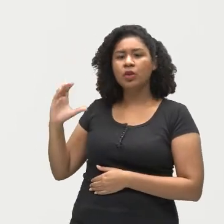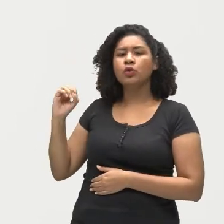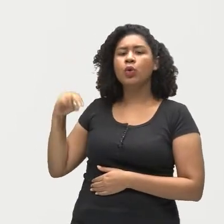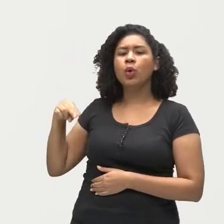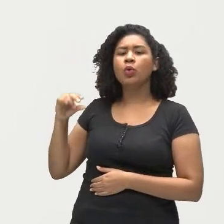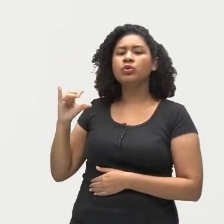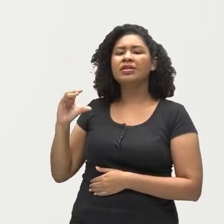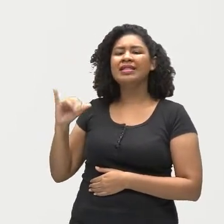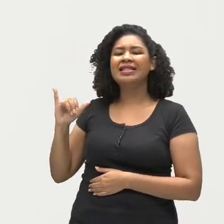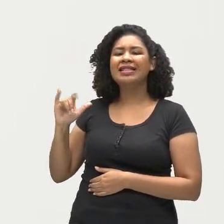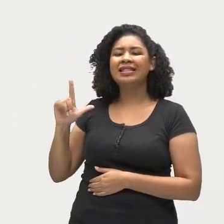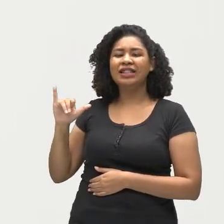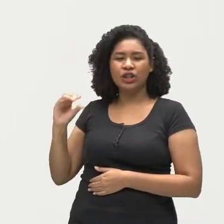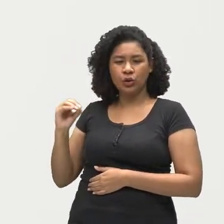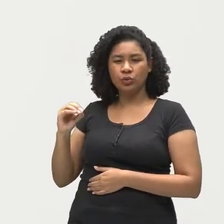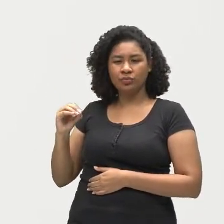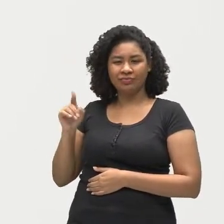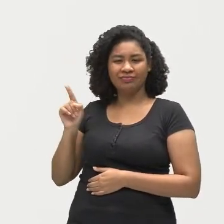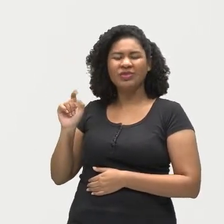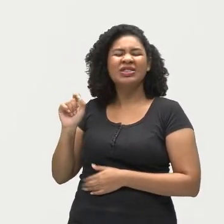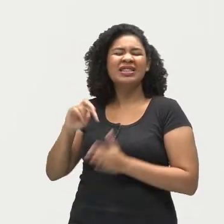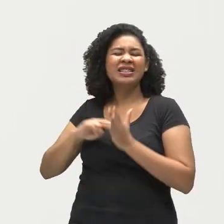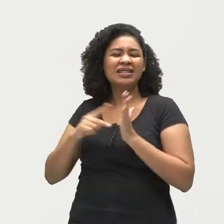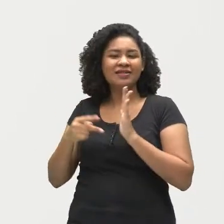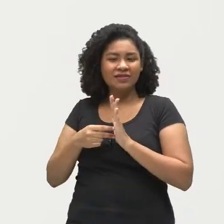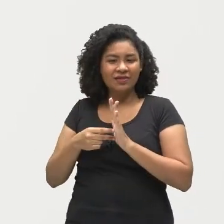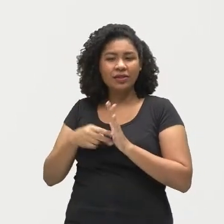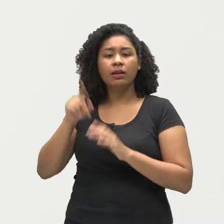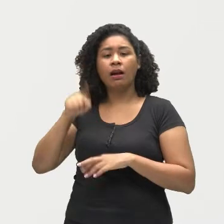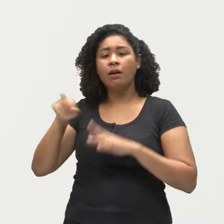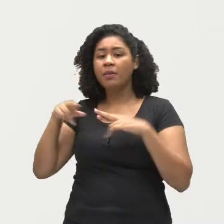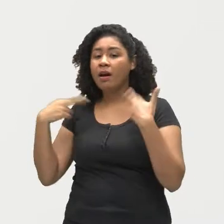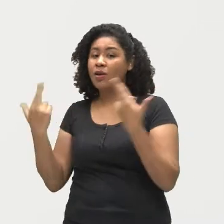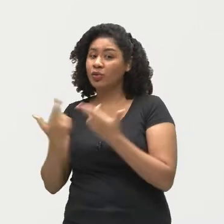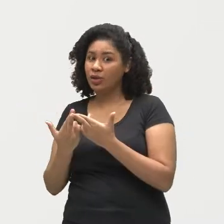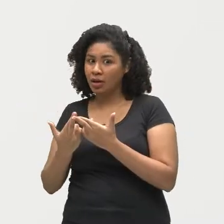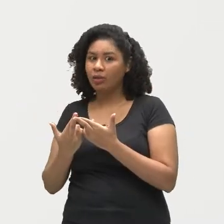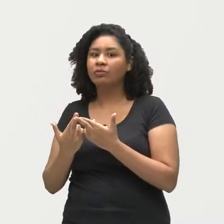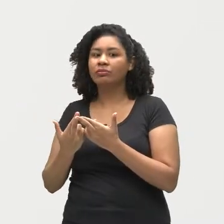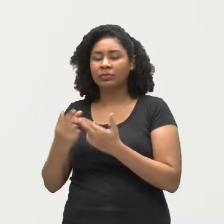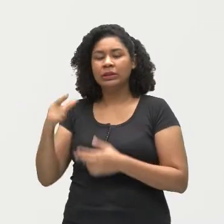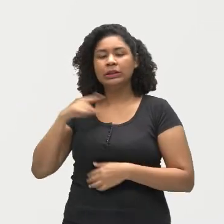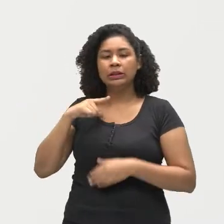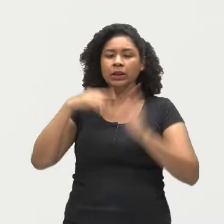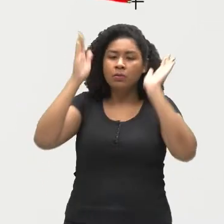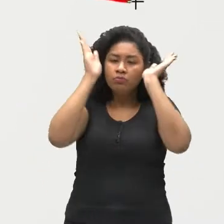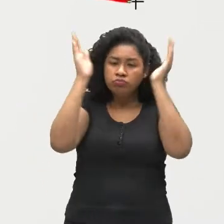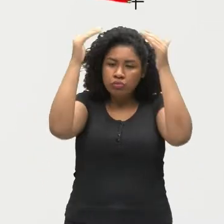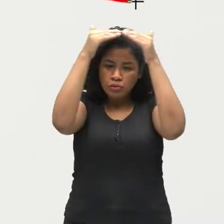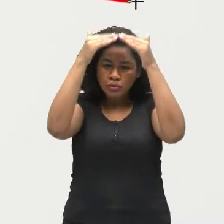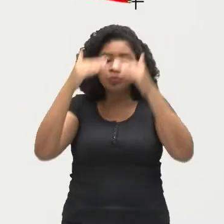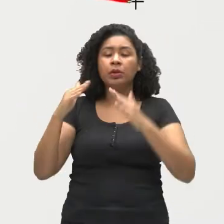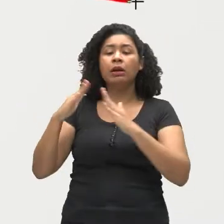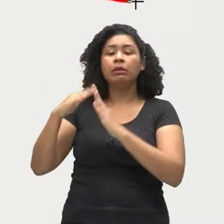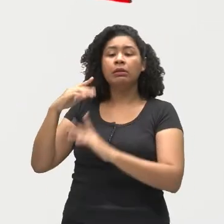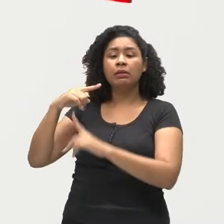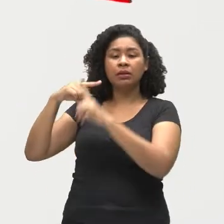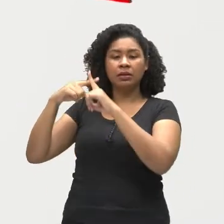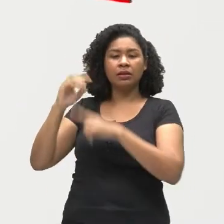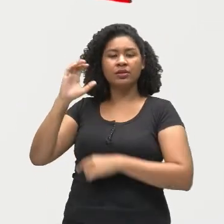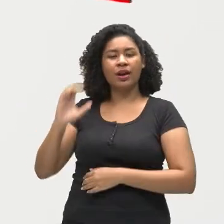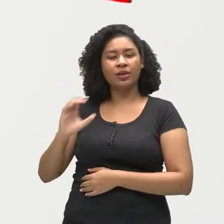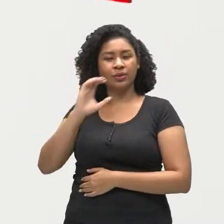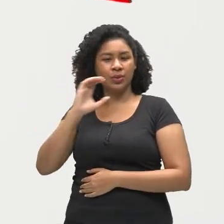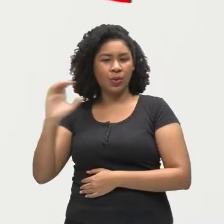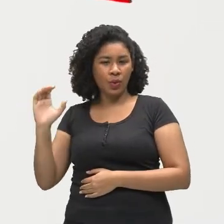bonita já para acrescentar no seu vocabulário. É uma reunião de bispos da Igreja Católica, convocada